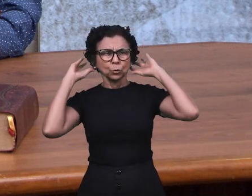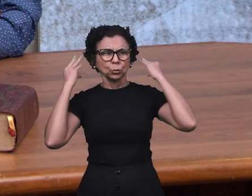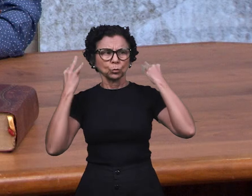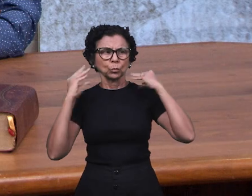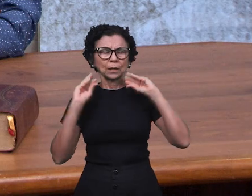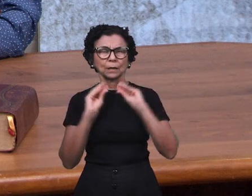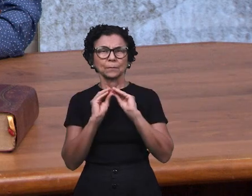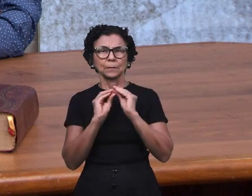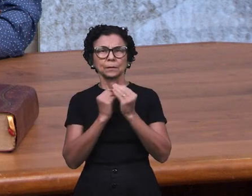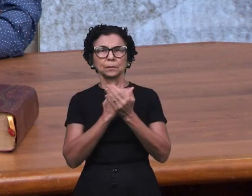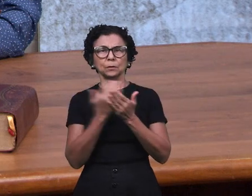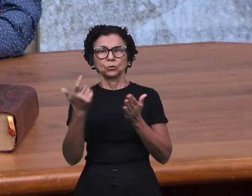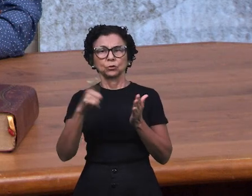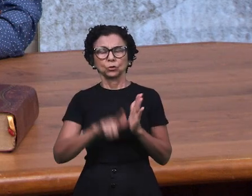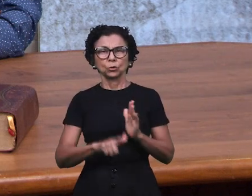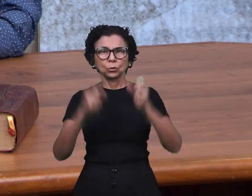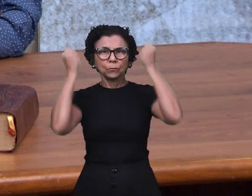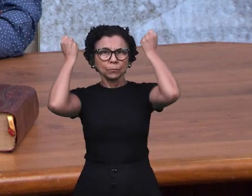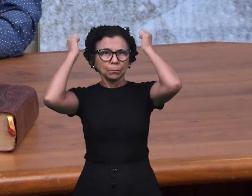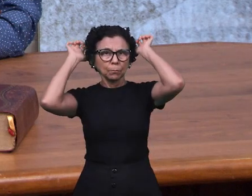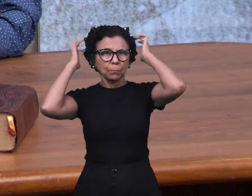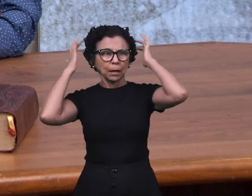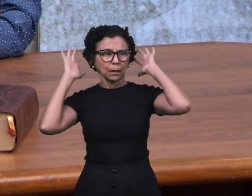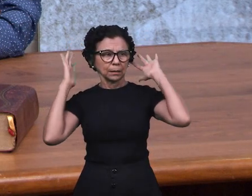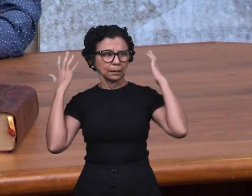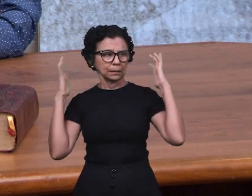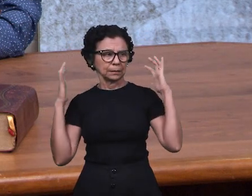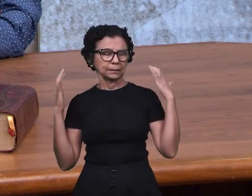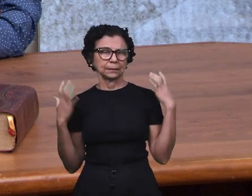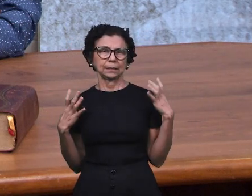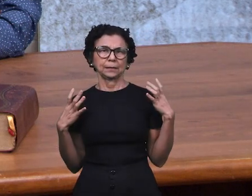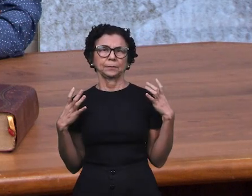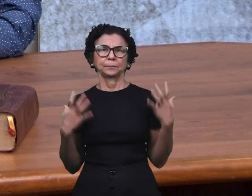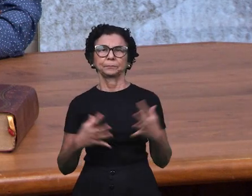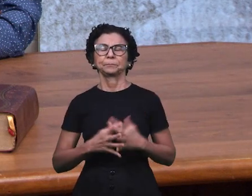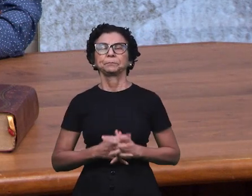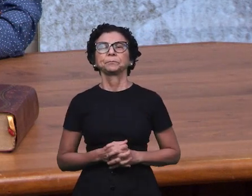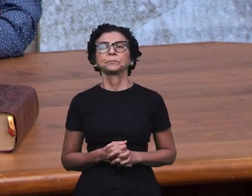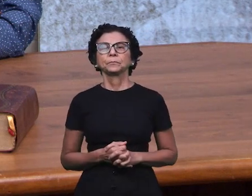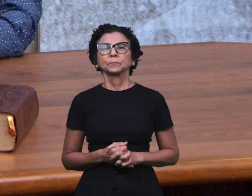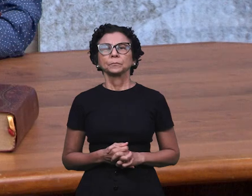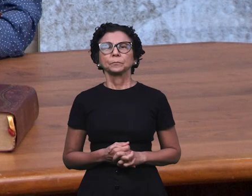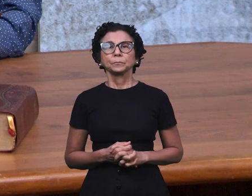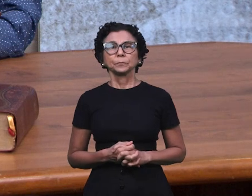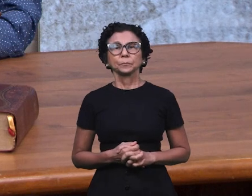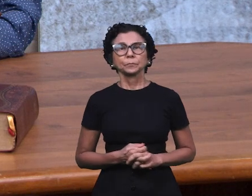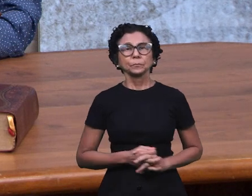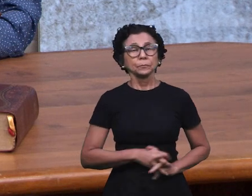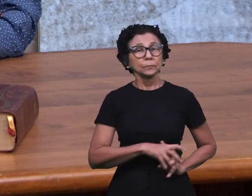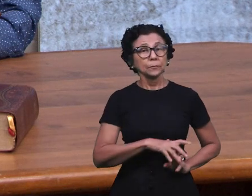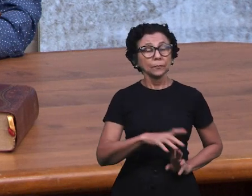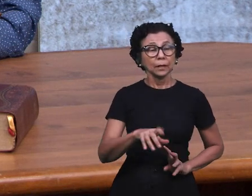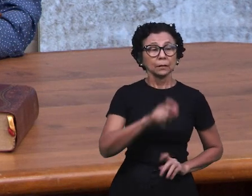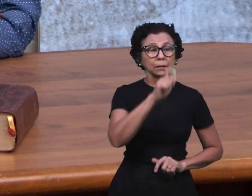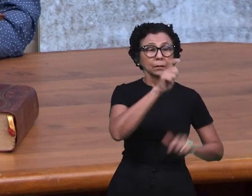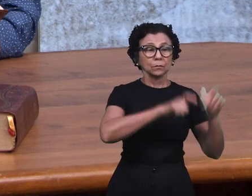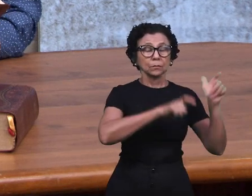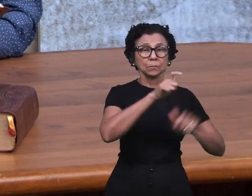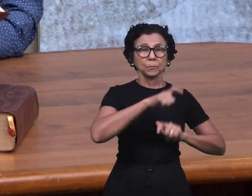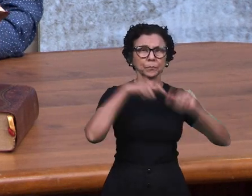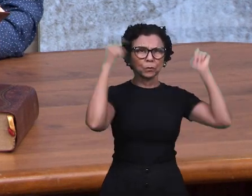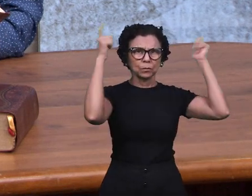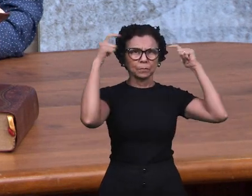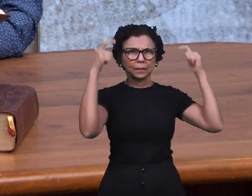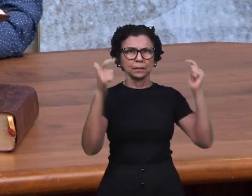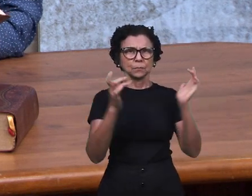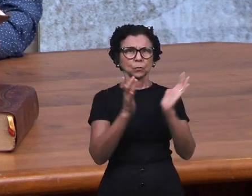lhe começou a crescer como quando foi rapado. Então os príncipes dos filisteus